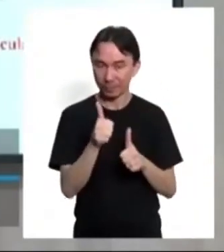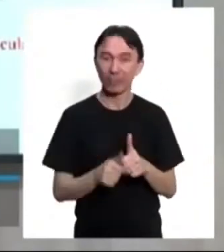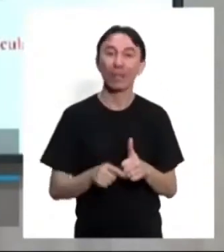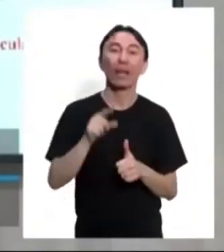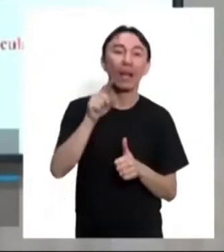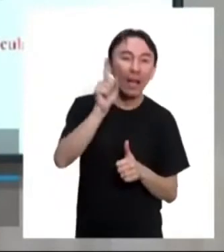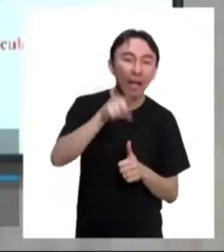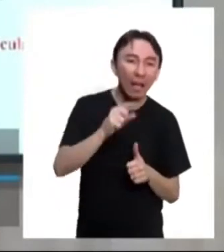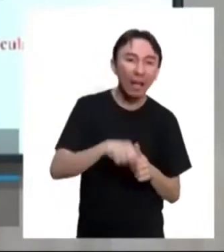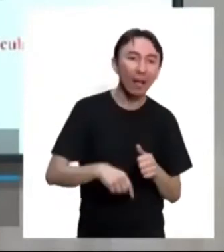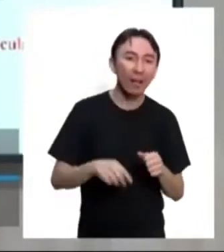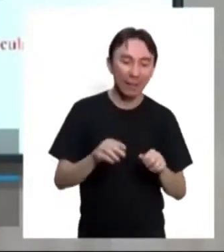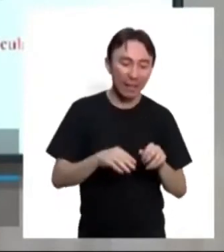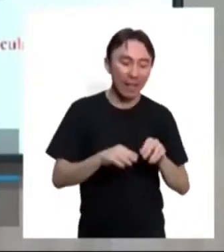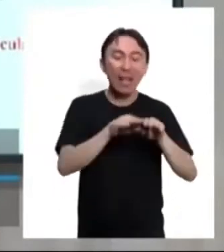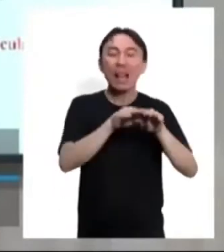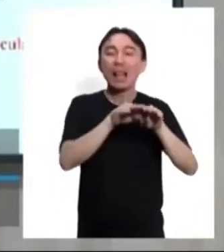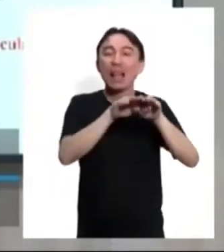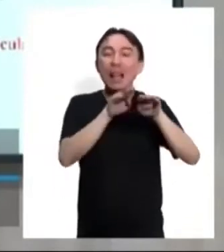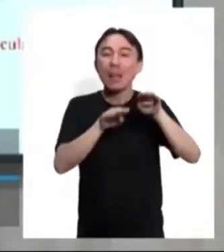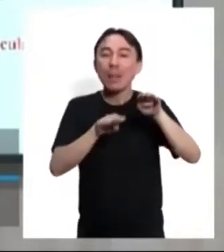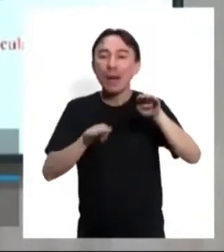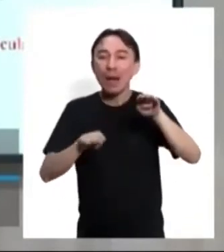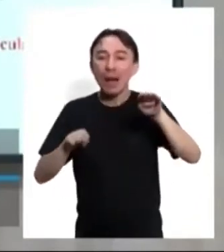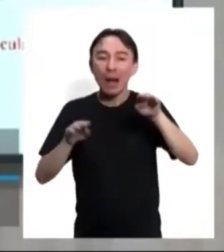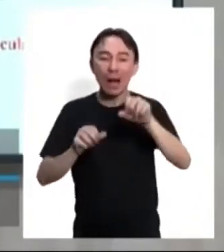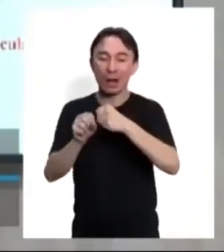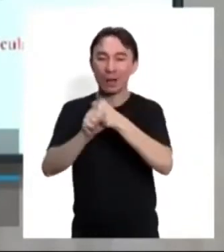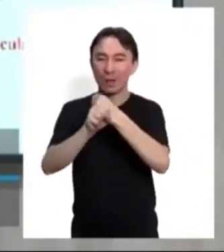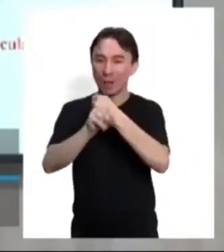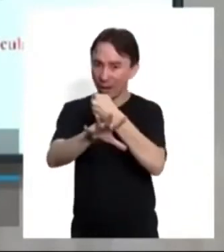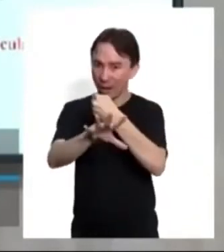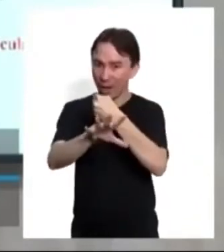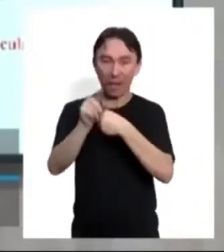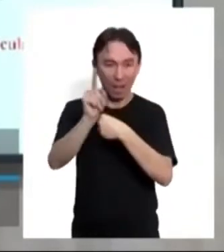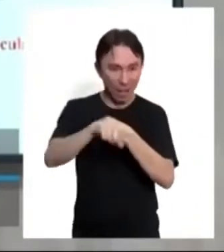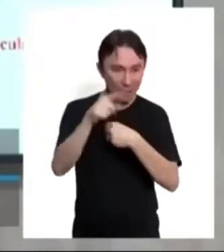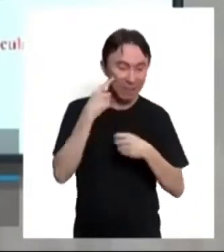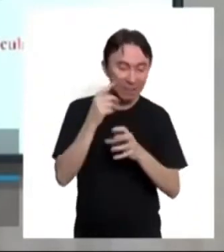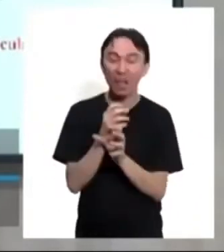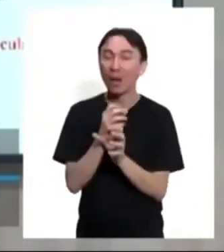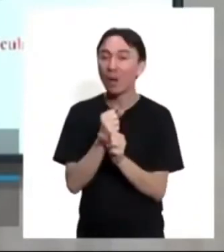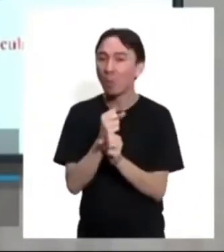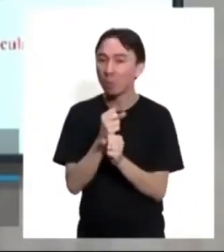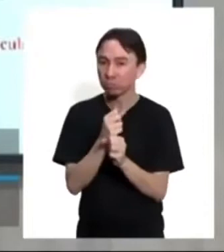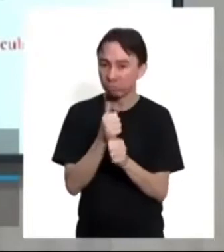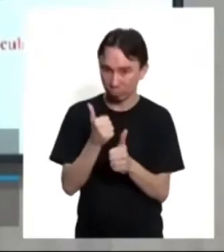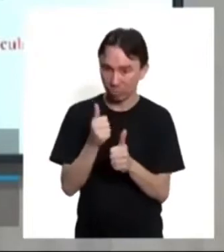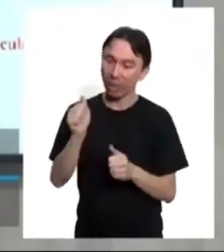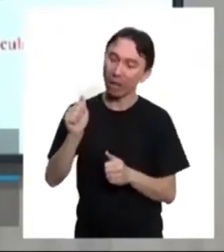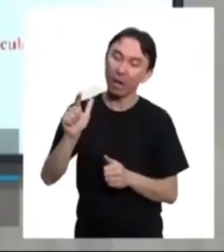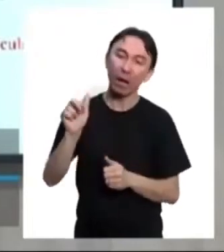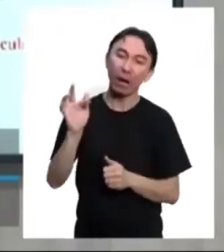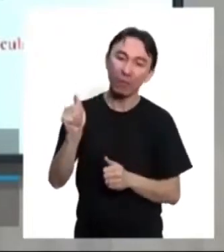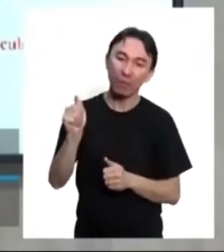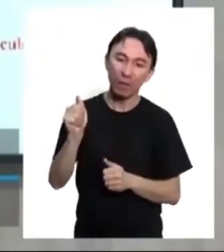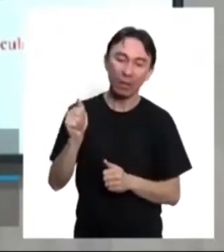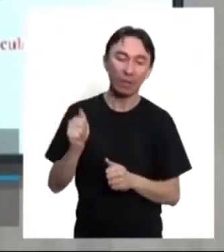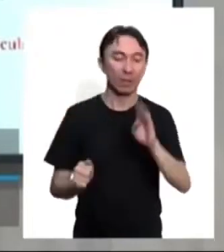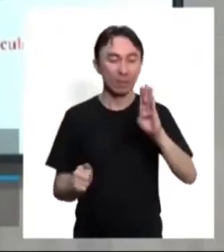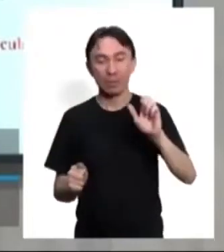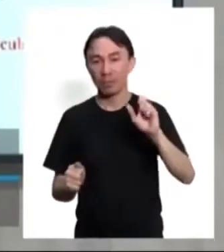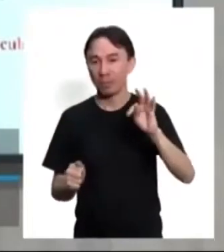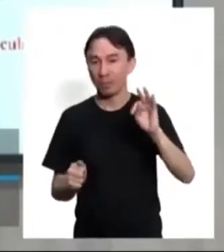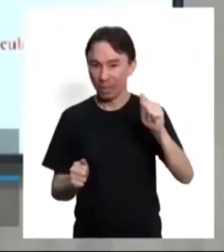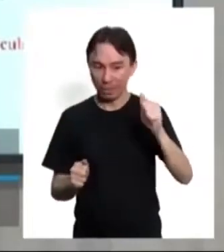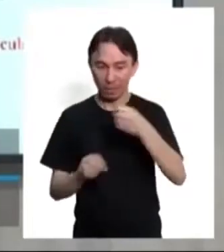decaimento radioativo, gente. É assim que se calcula, então, quantas alfas e quantas betas foram emitidas. Essas partículas são